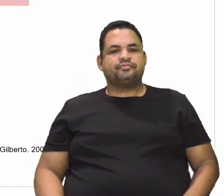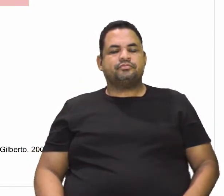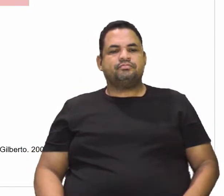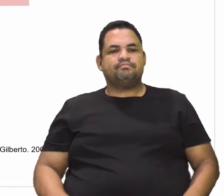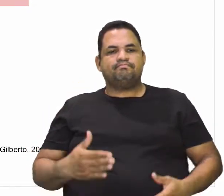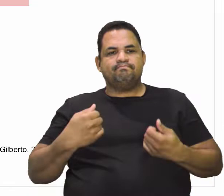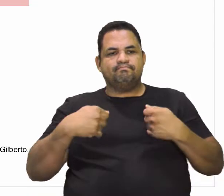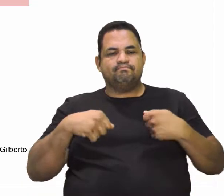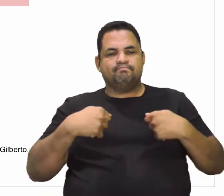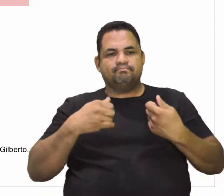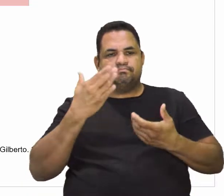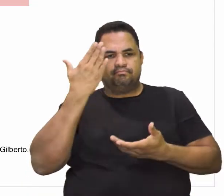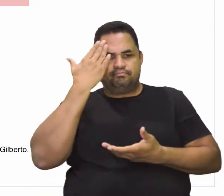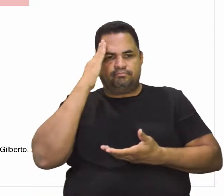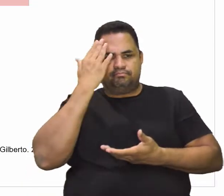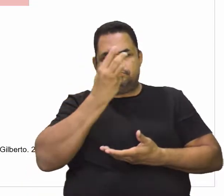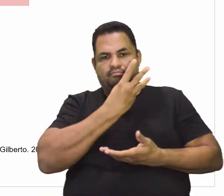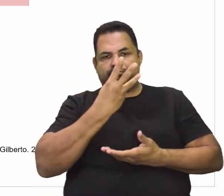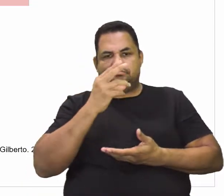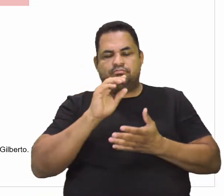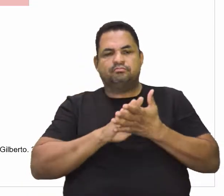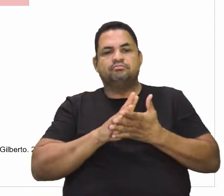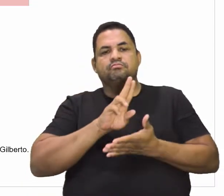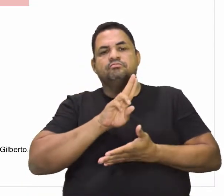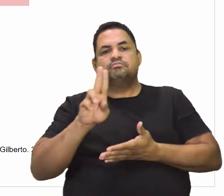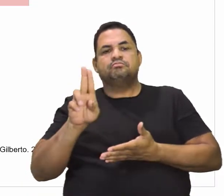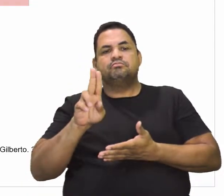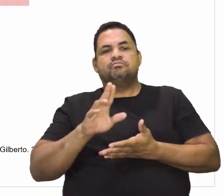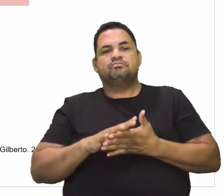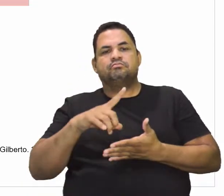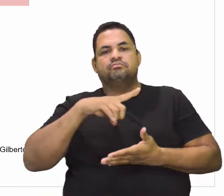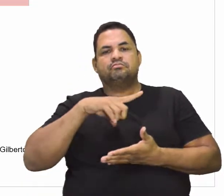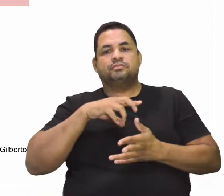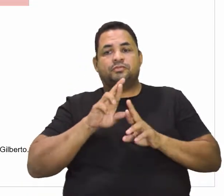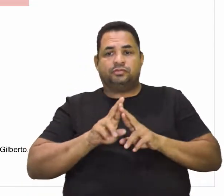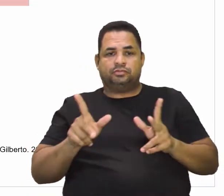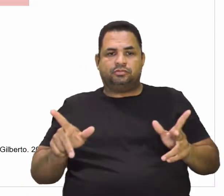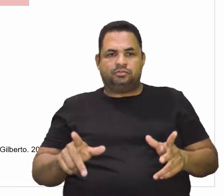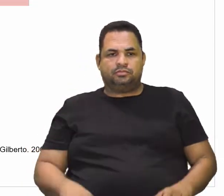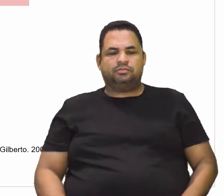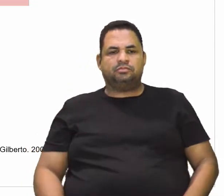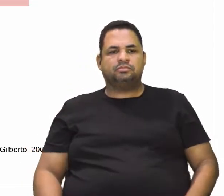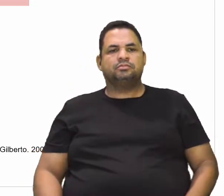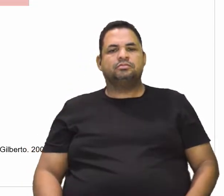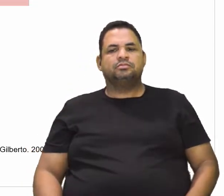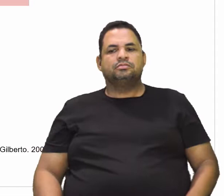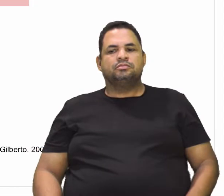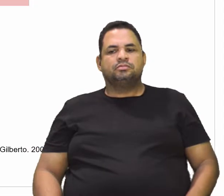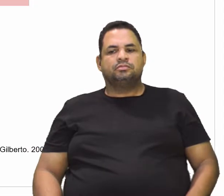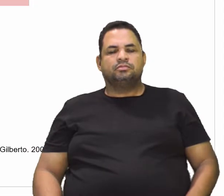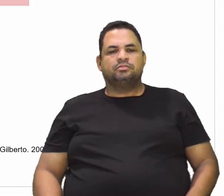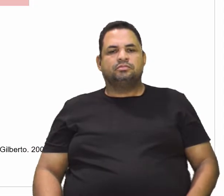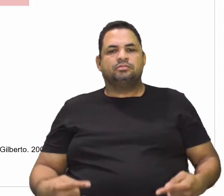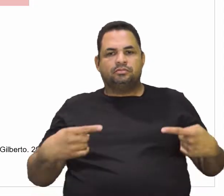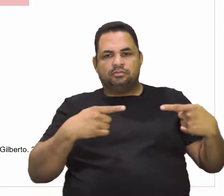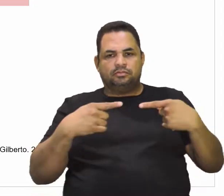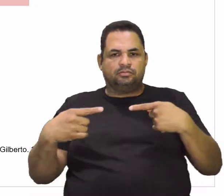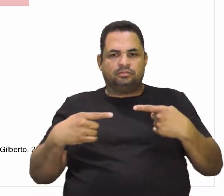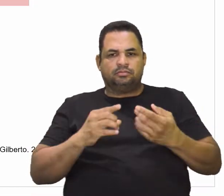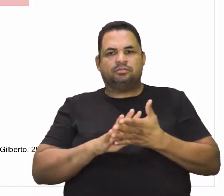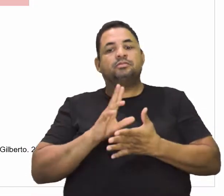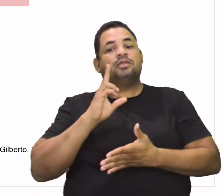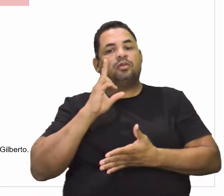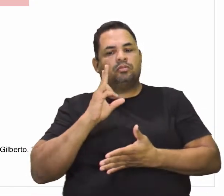que esses três nomes ele possuem uma pequena diferença, apesar de estar diretamente falando do mesmo